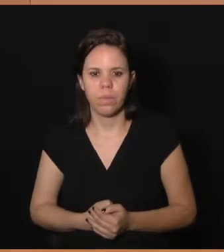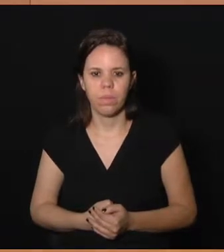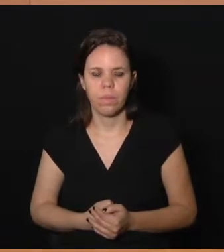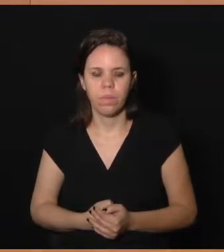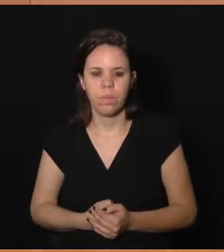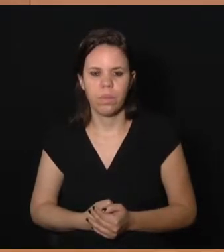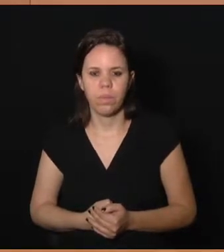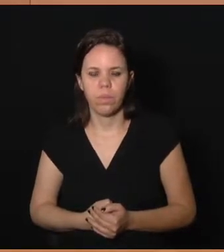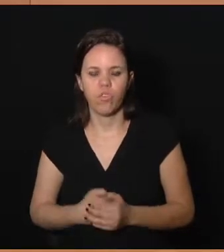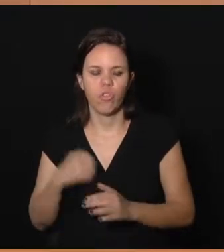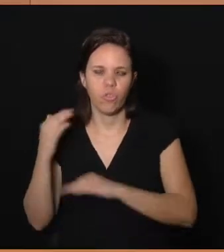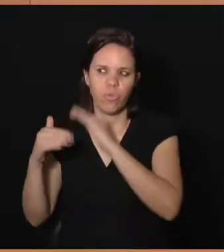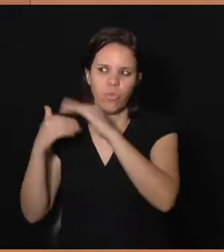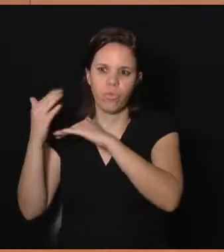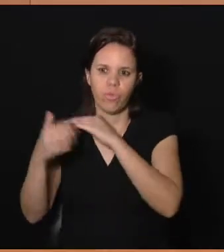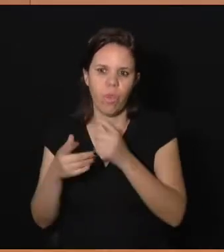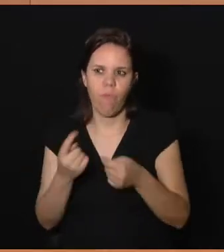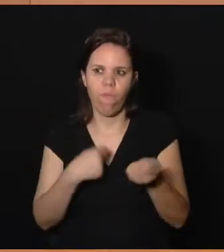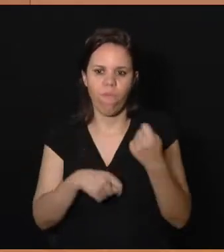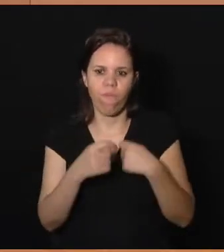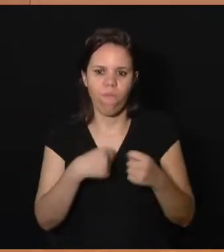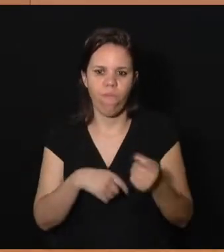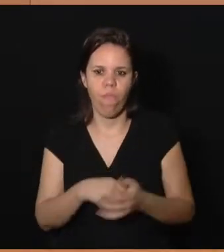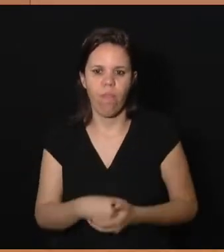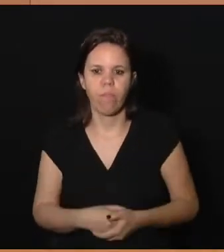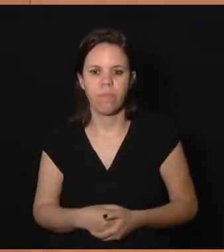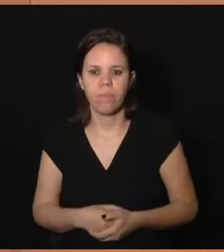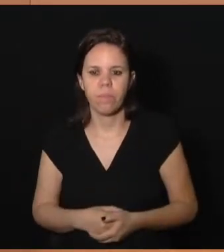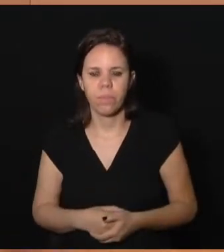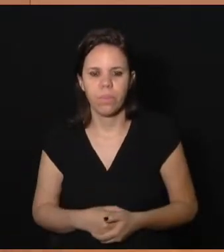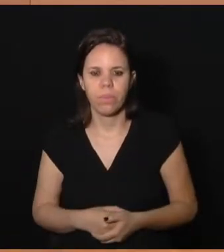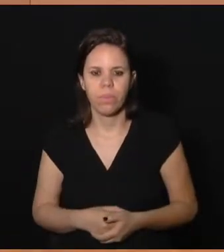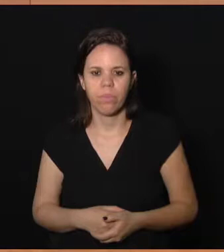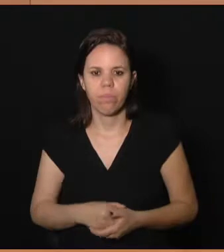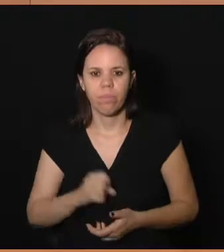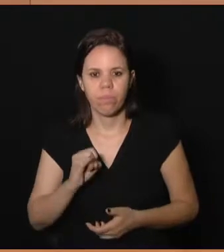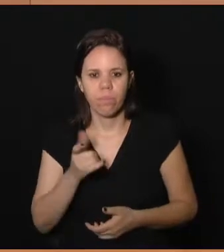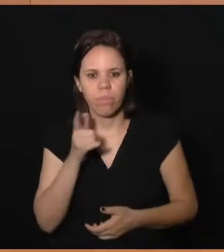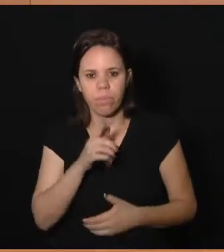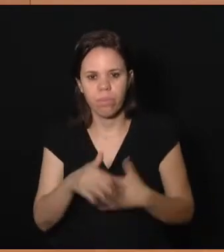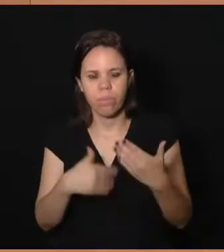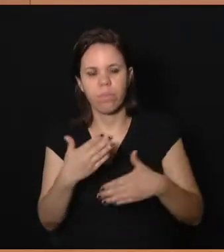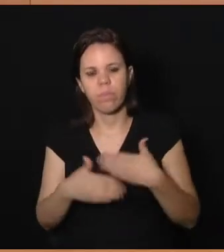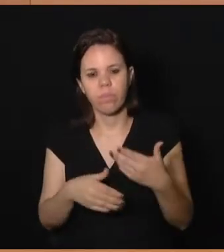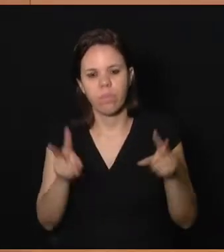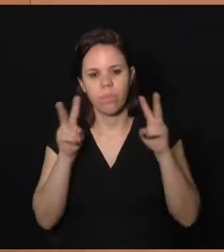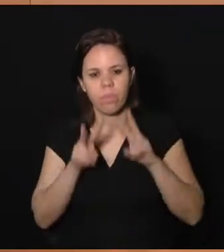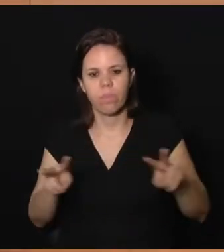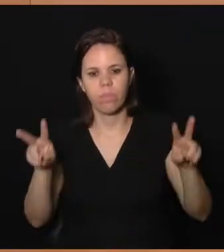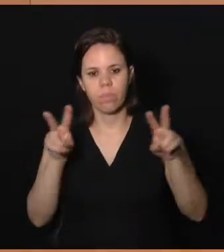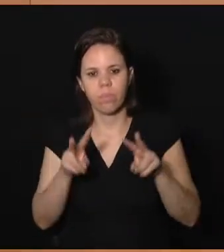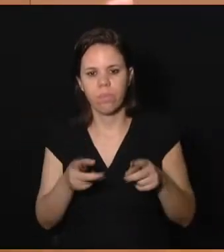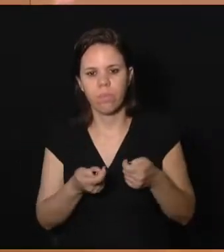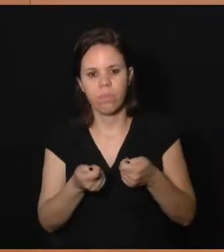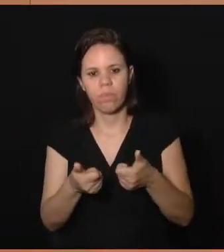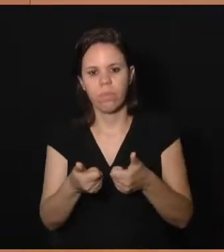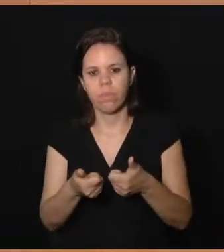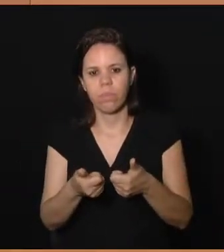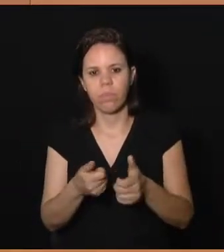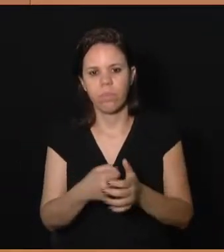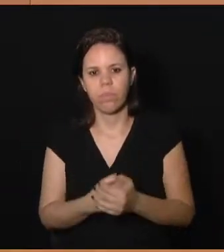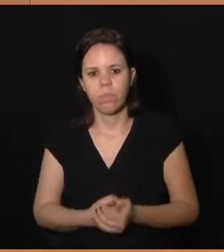enfim, o desenvolvimento econômico, né? E aí, dando sequência a essa visão realmente benefícios